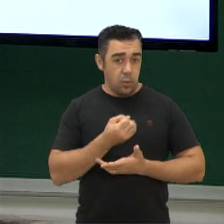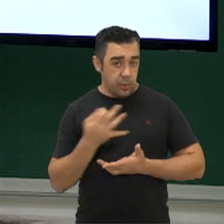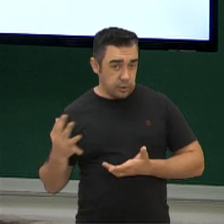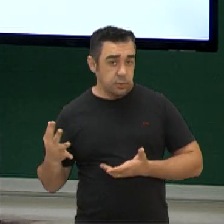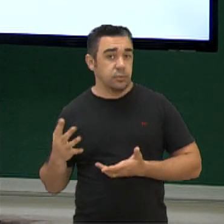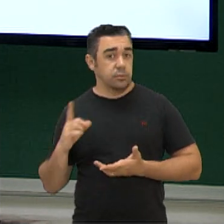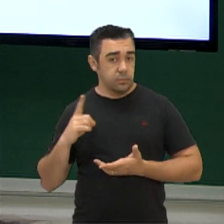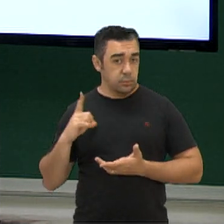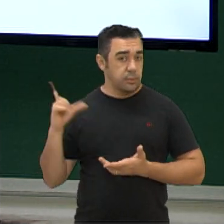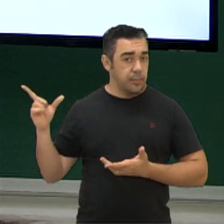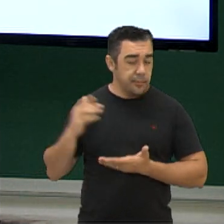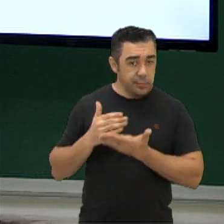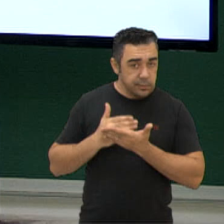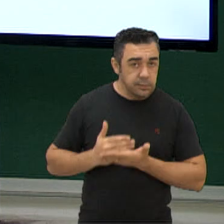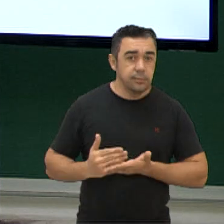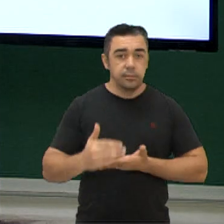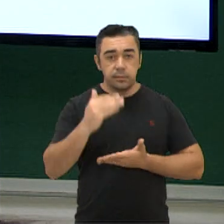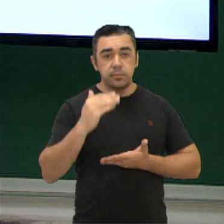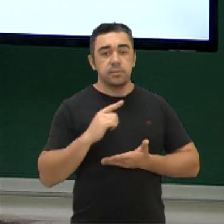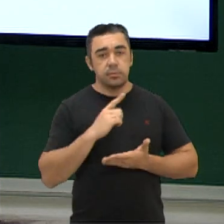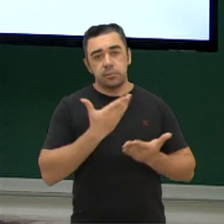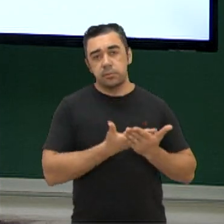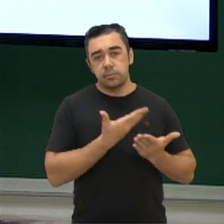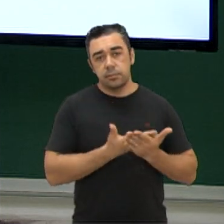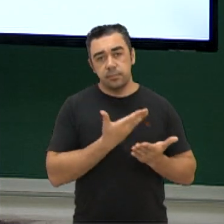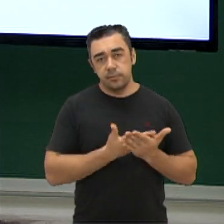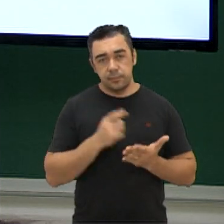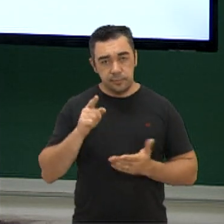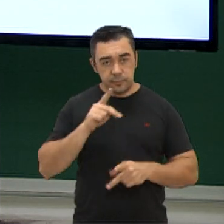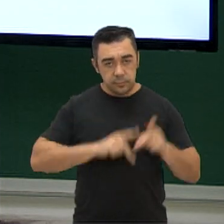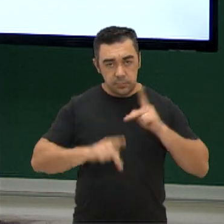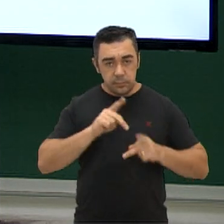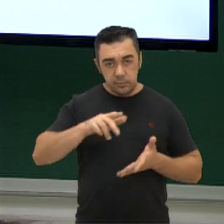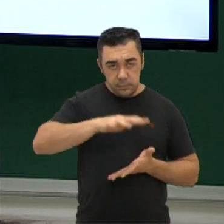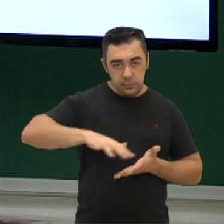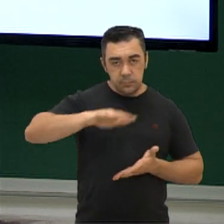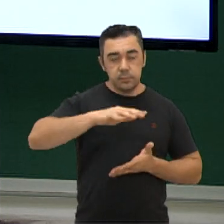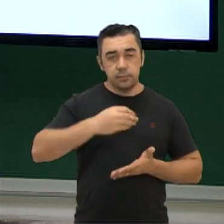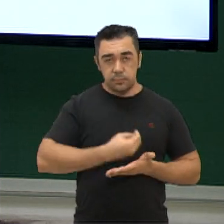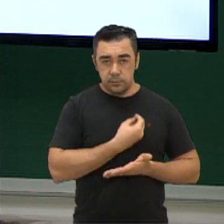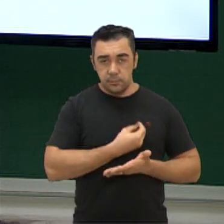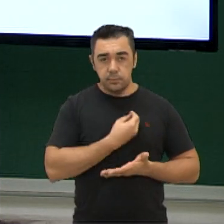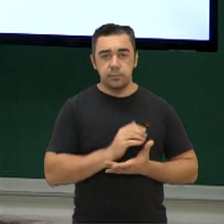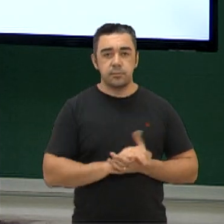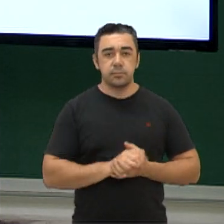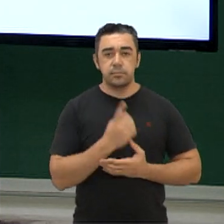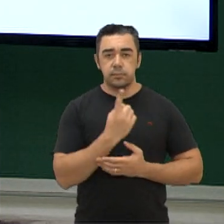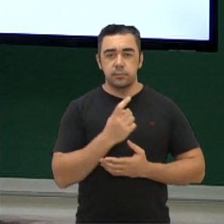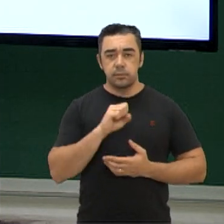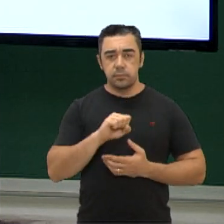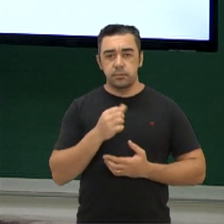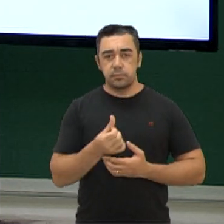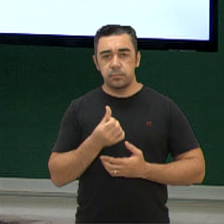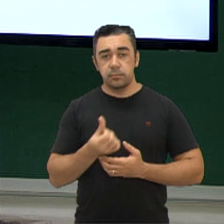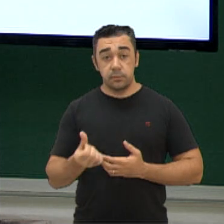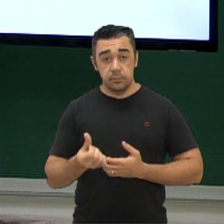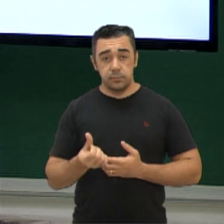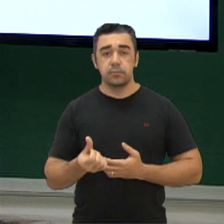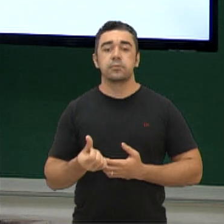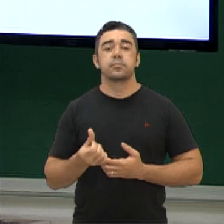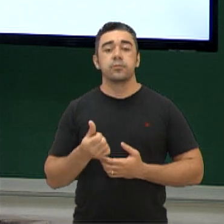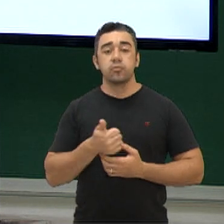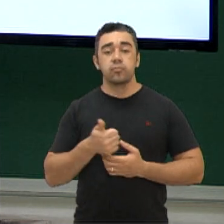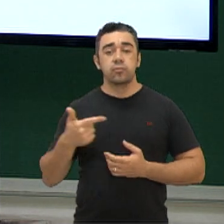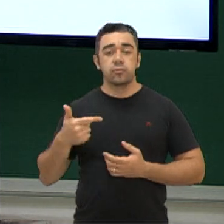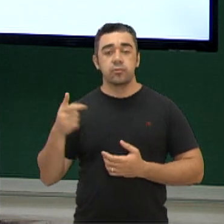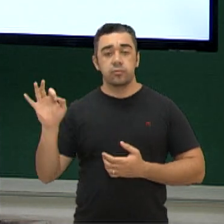gente tem a partir aí de alguns estudos da população da época. E em 1866,